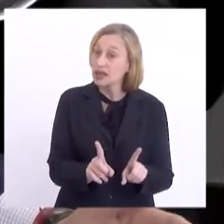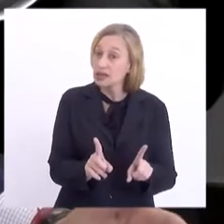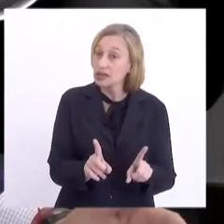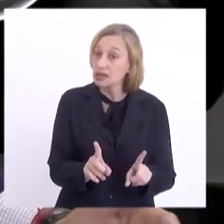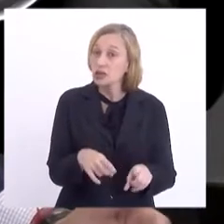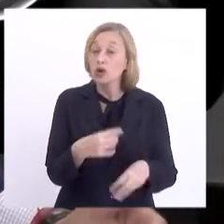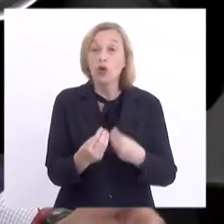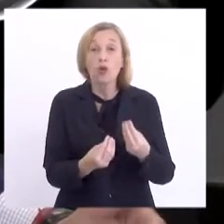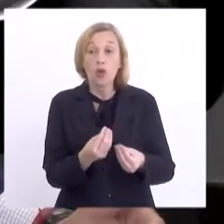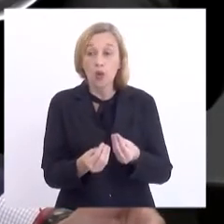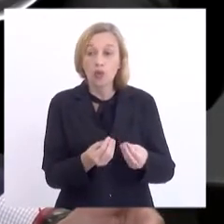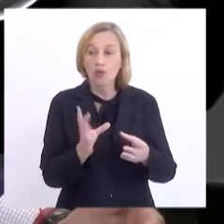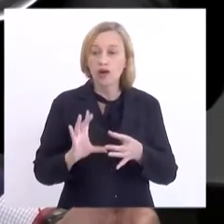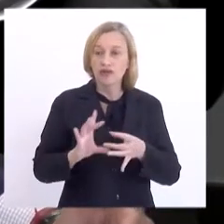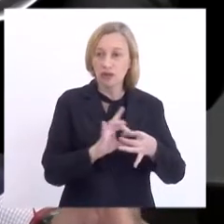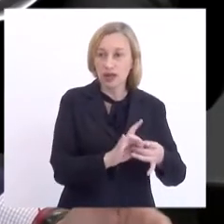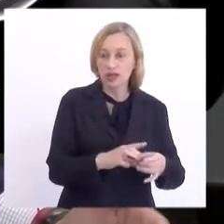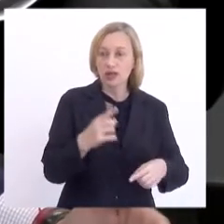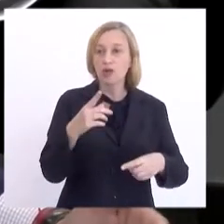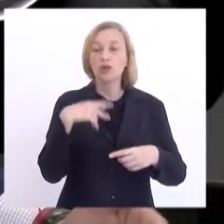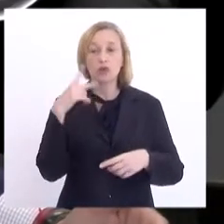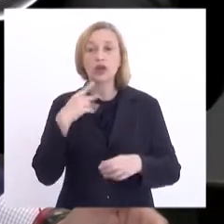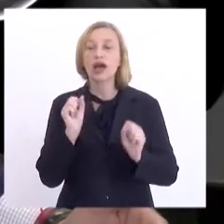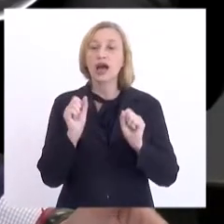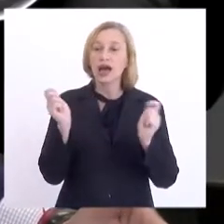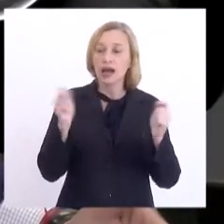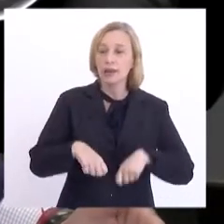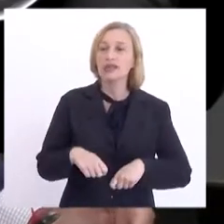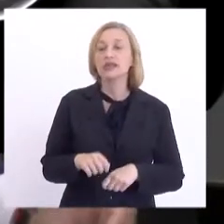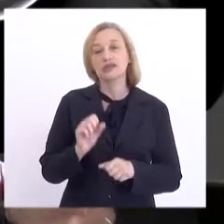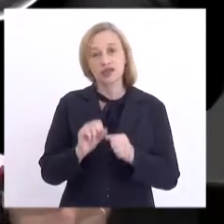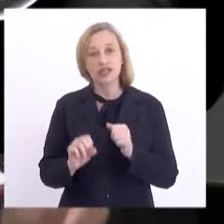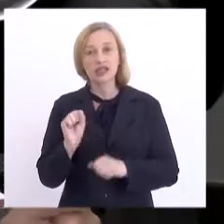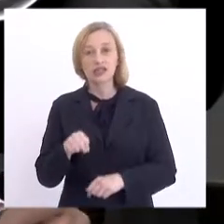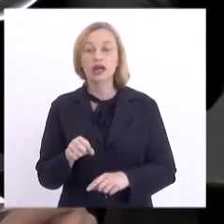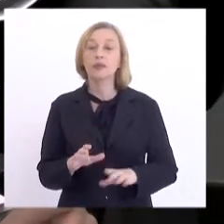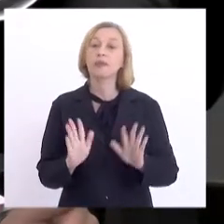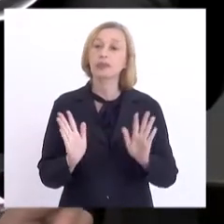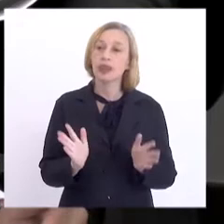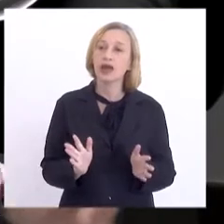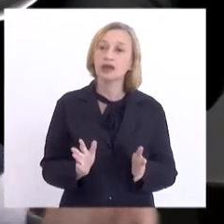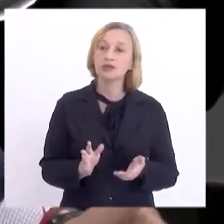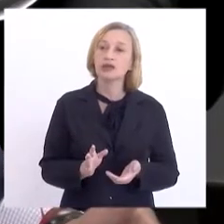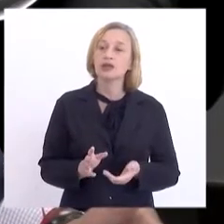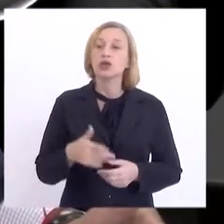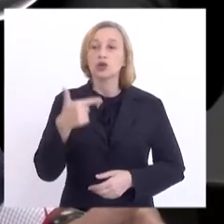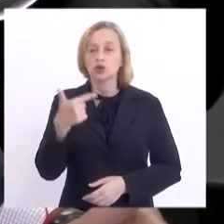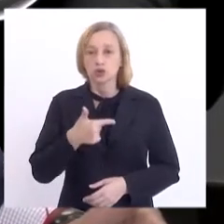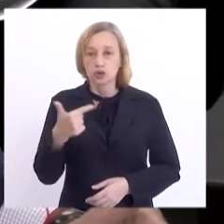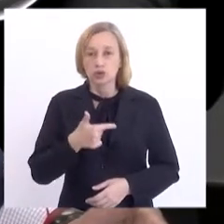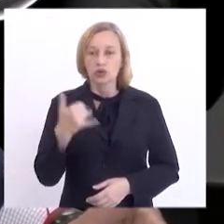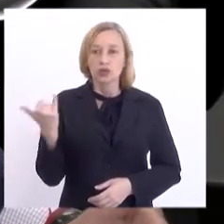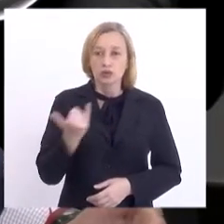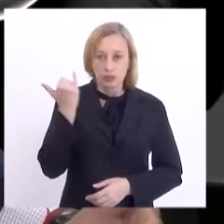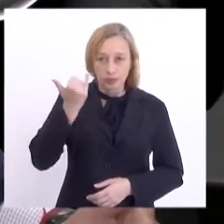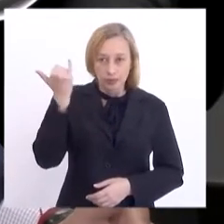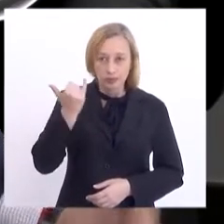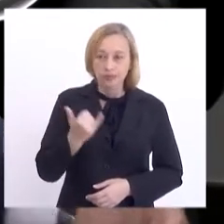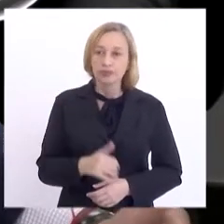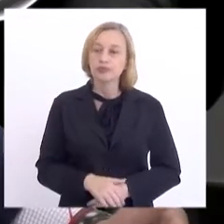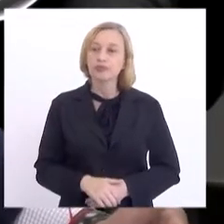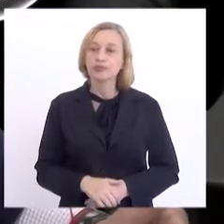como uma vinculação política a gente tem capacidade de fazer isso é um segundo. Muito importante